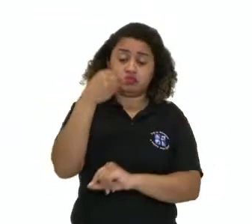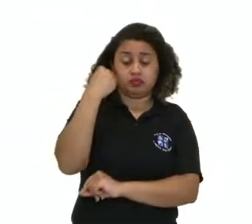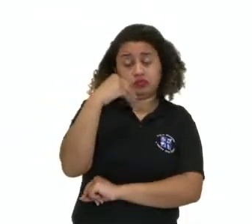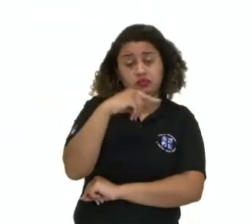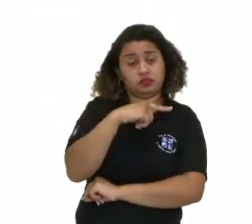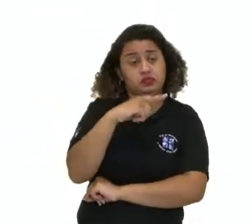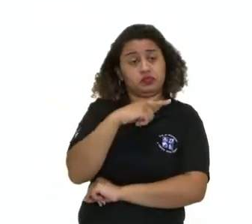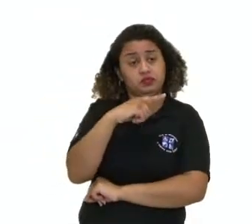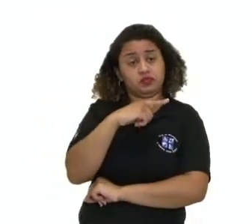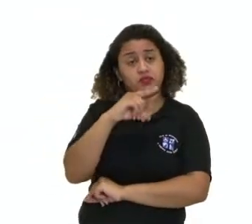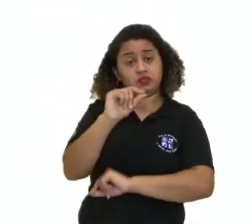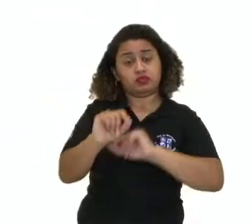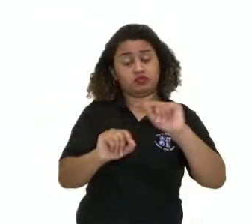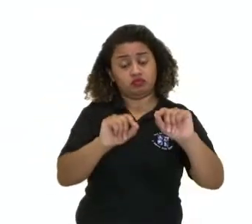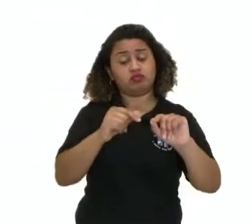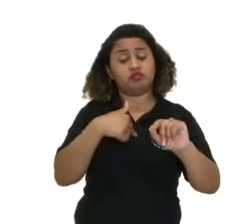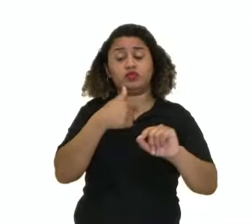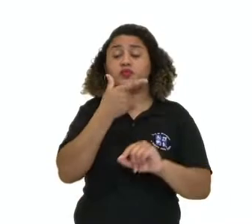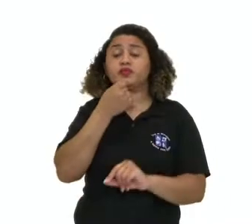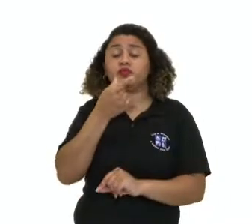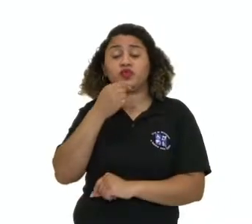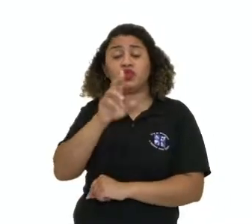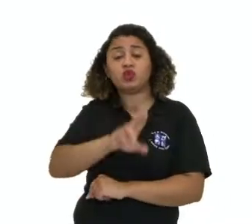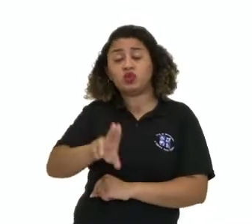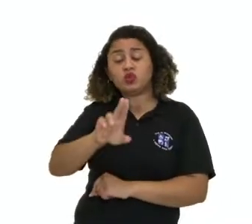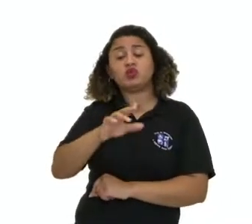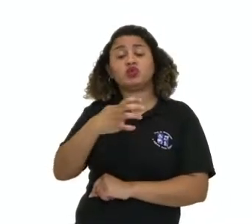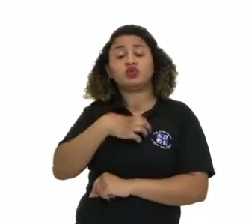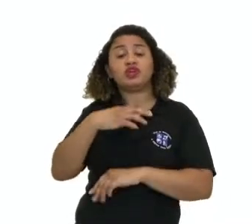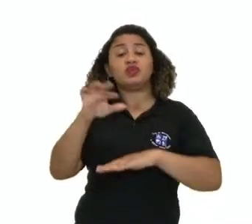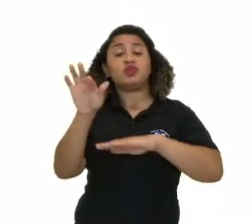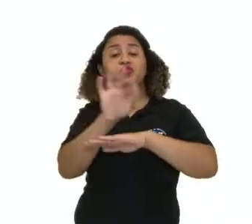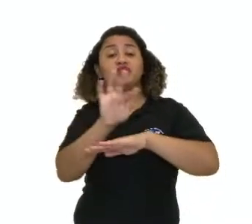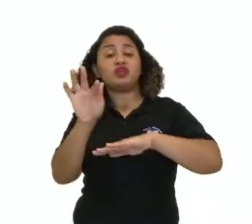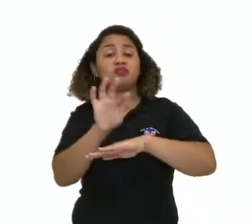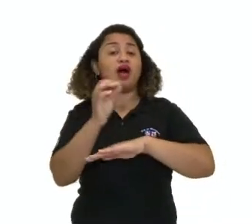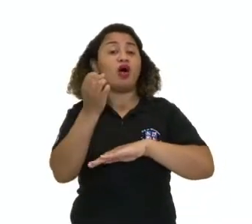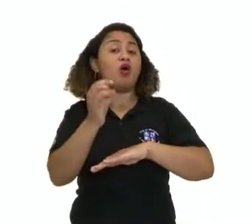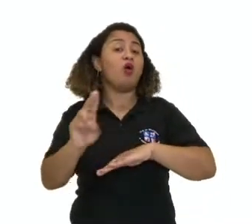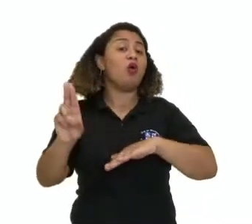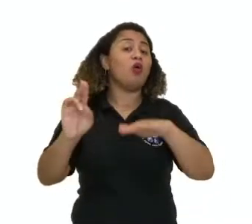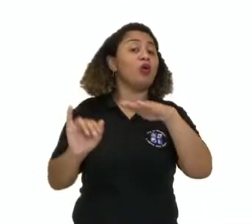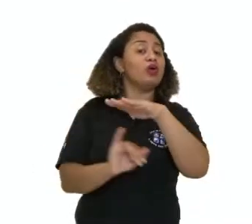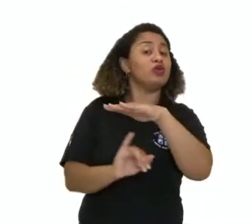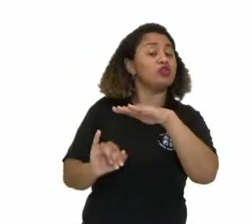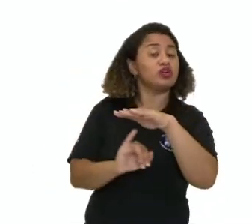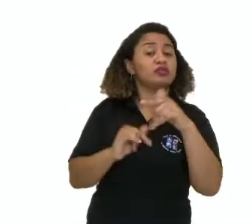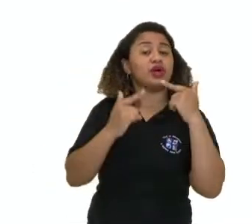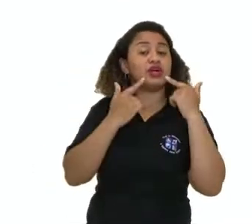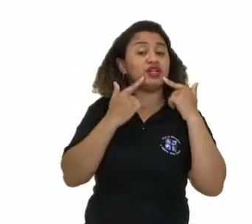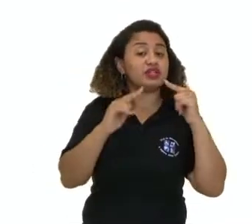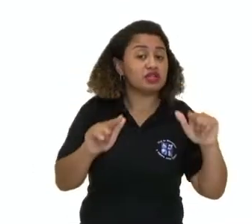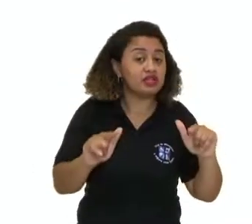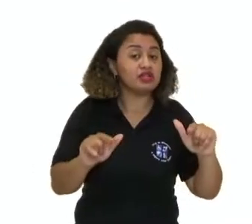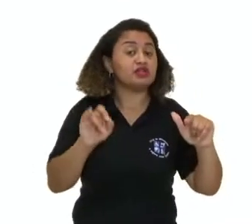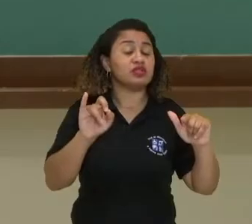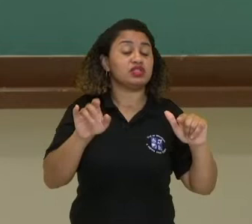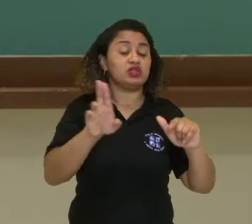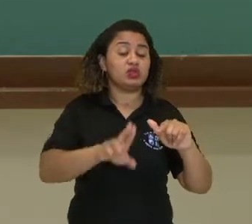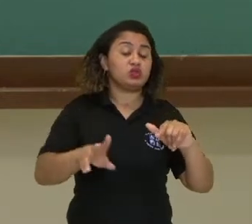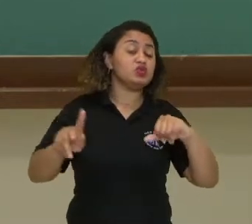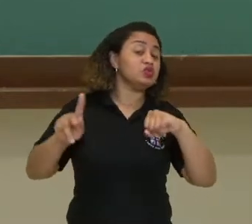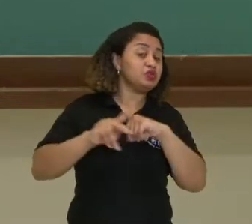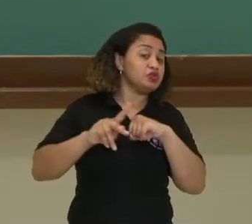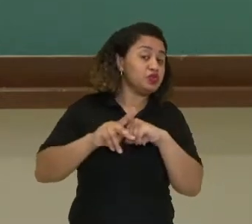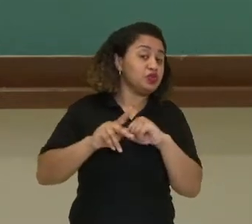experiência, o Calvin utilizou um registro formal ou informal da língua quanto à colocação do uso do pronome